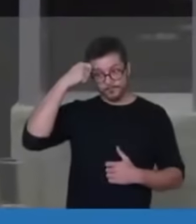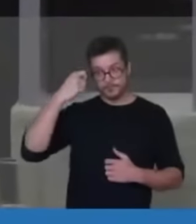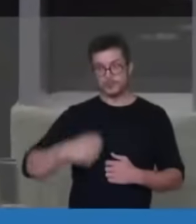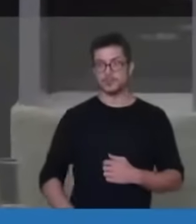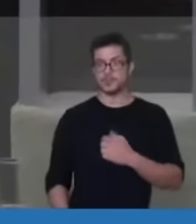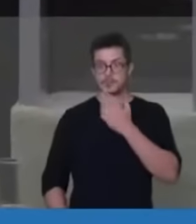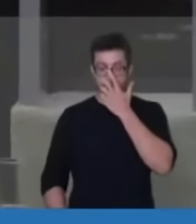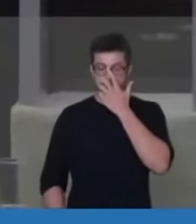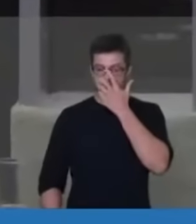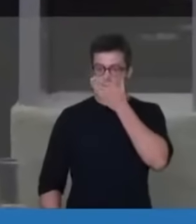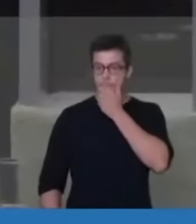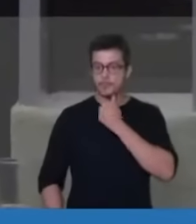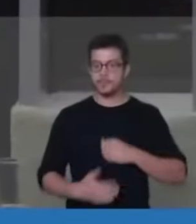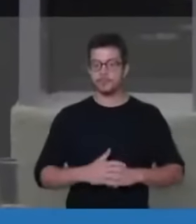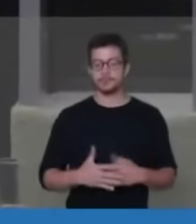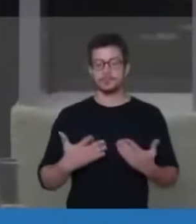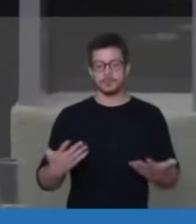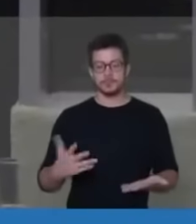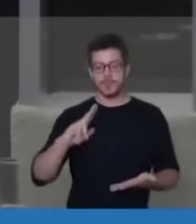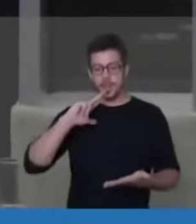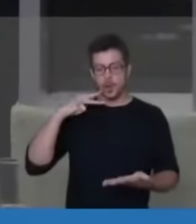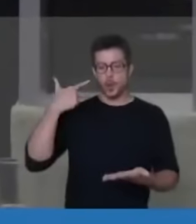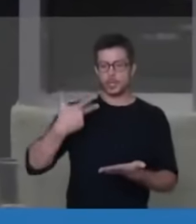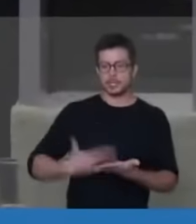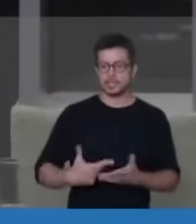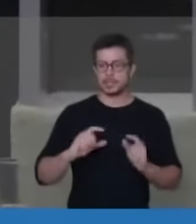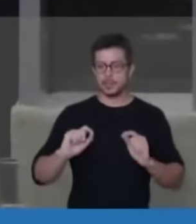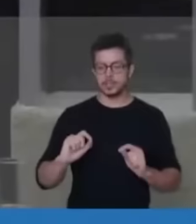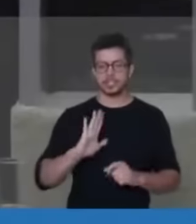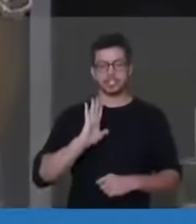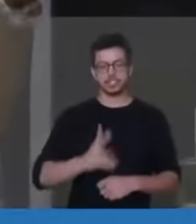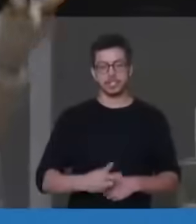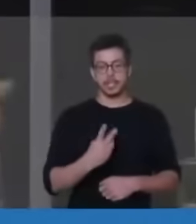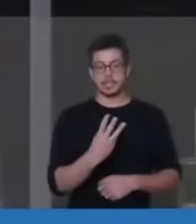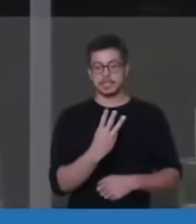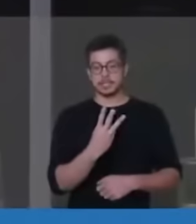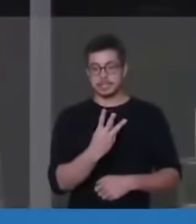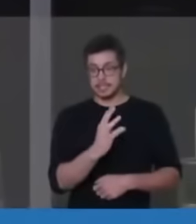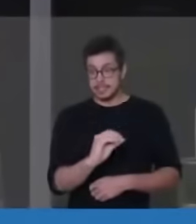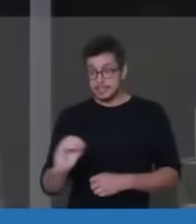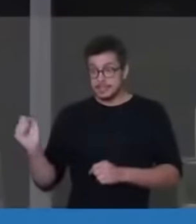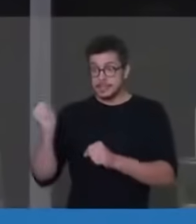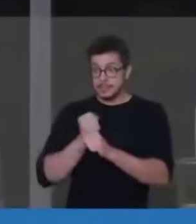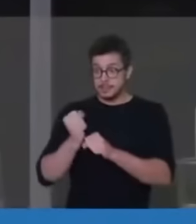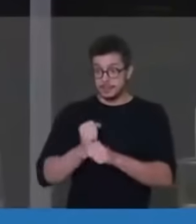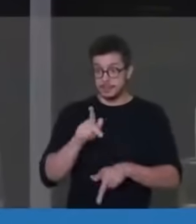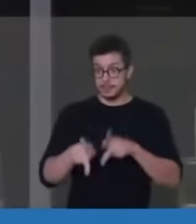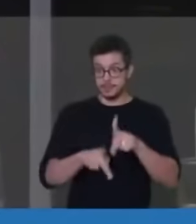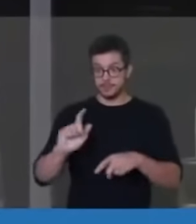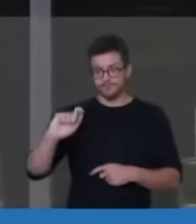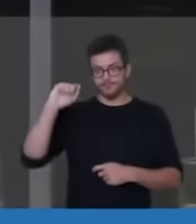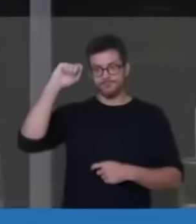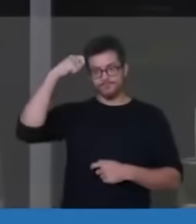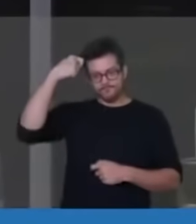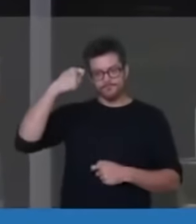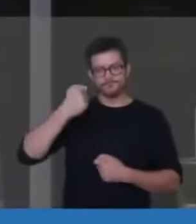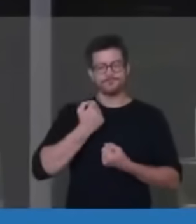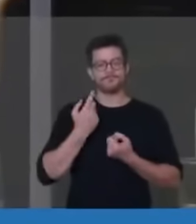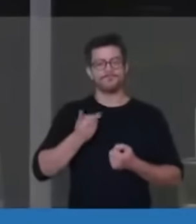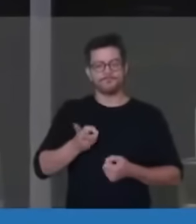mais de 300 anos da população negra escravizada aqui, que tudo construiu, reconhecimento da necessidade